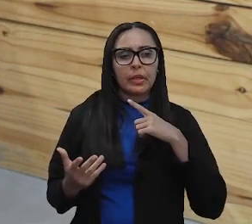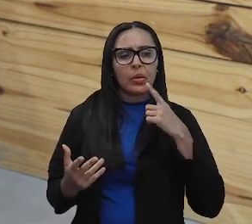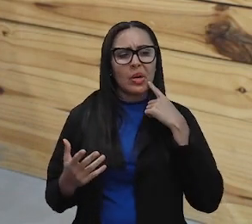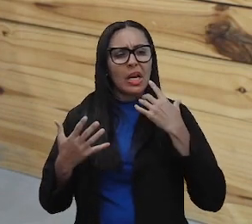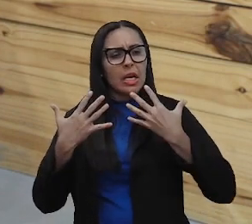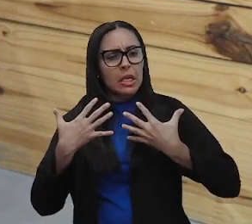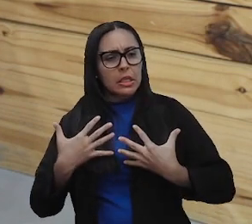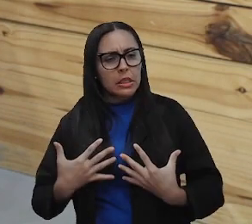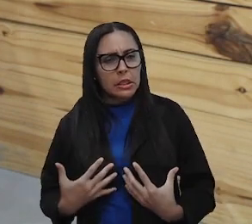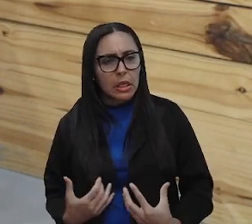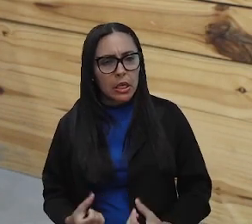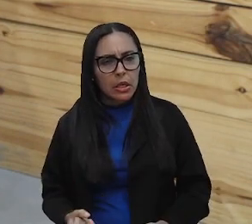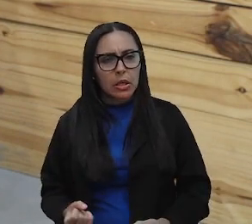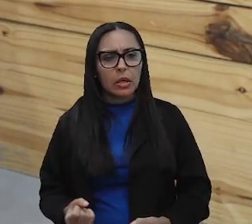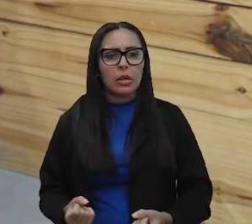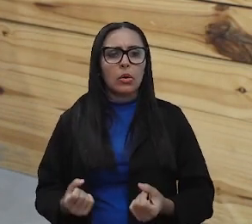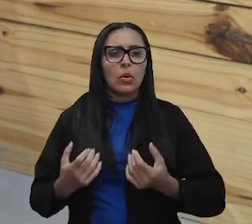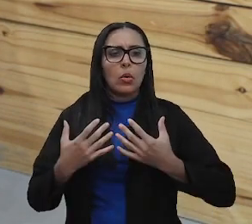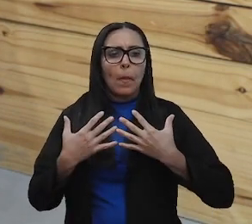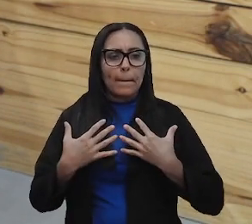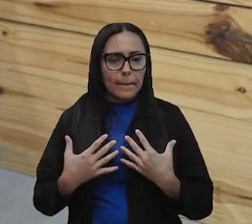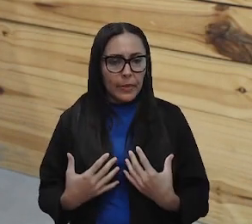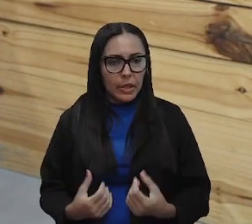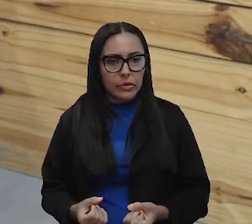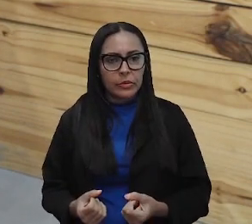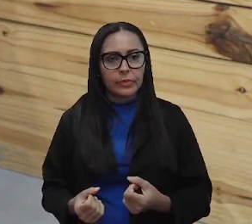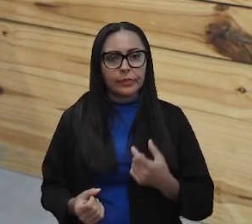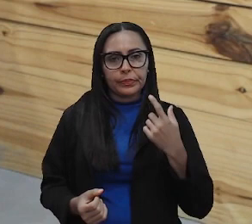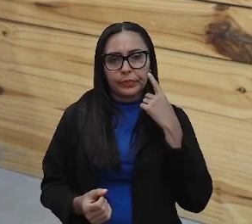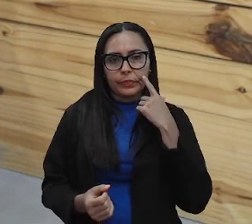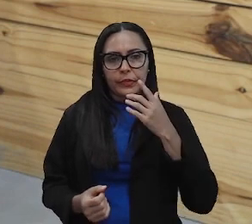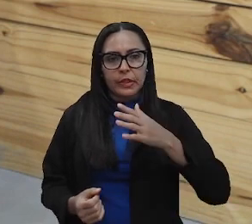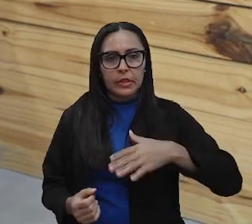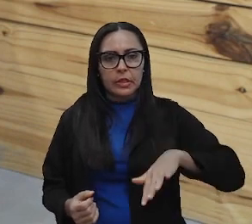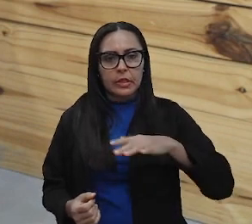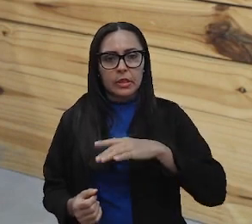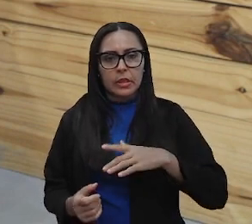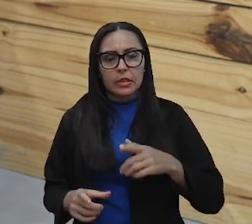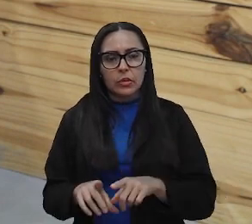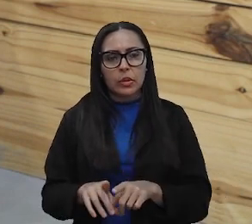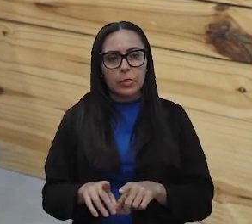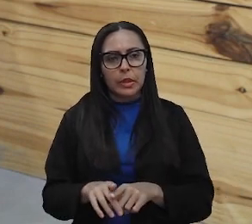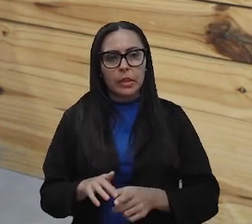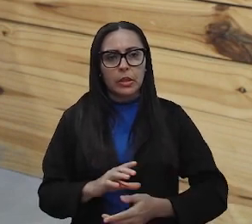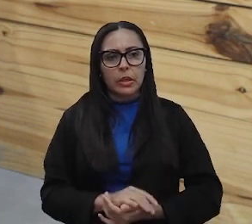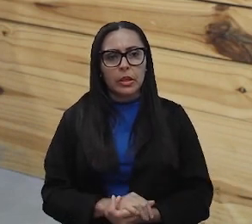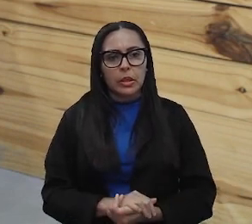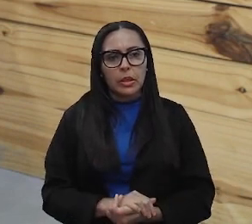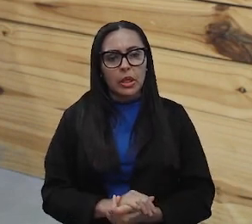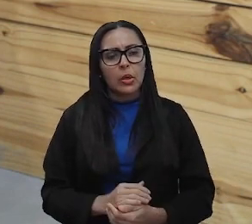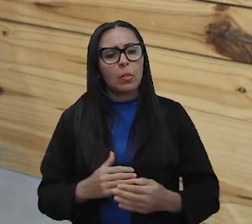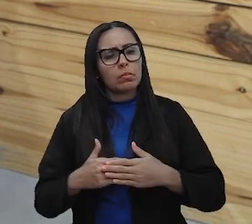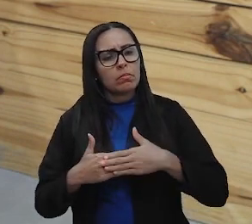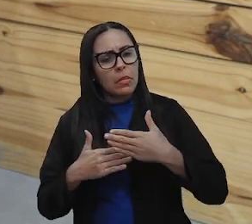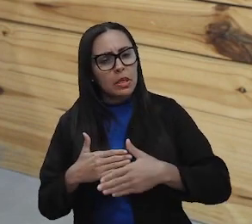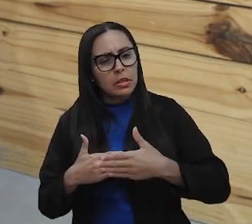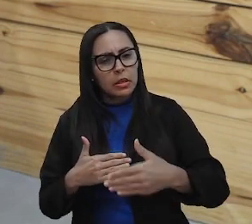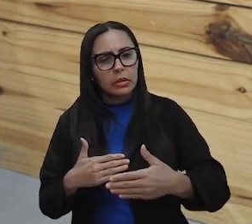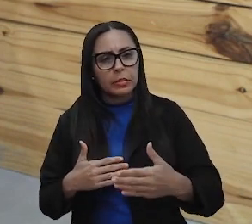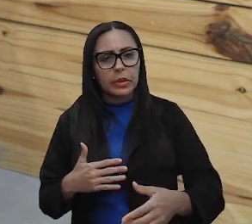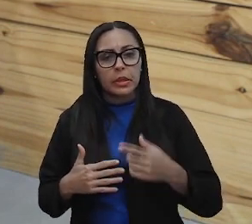cansaço, um peso, aquela sensação desconfortável. E com o passar do tempo, se você